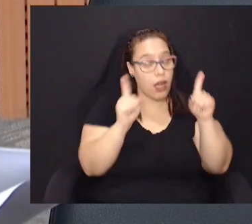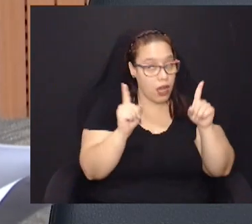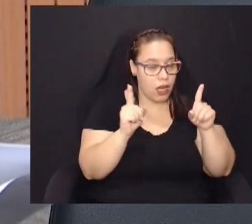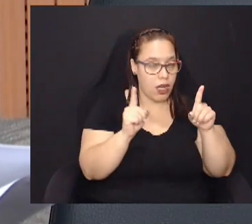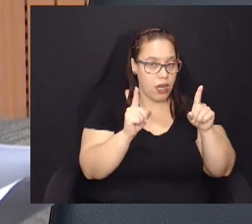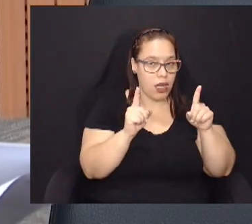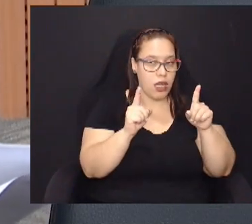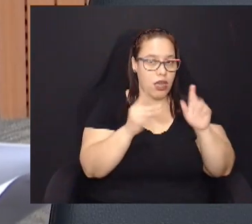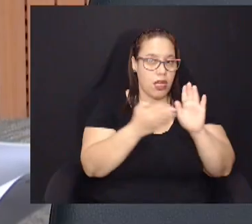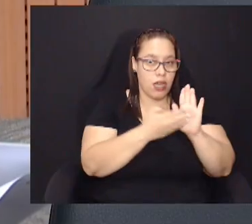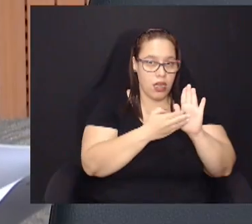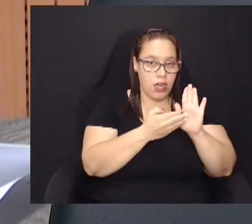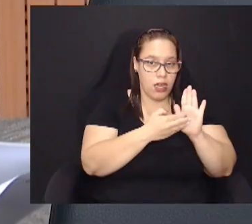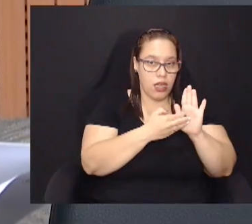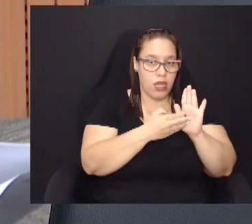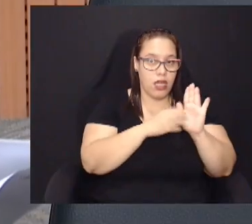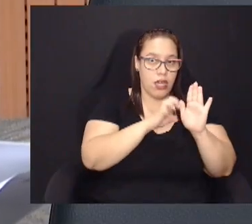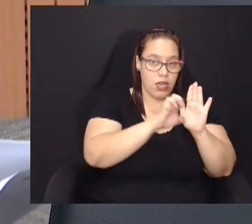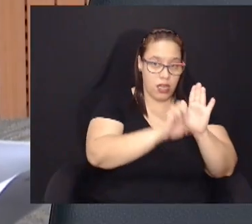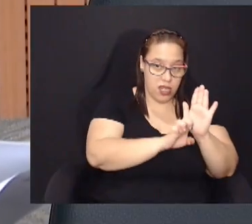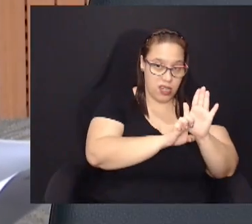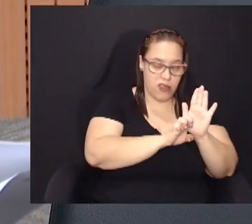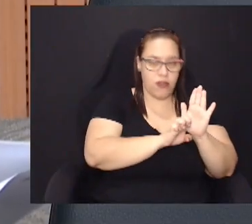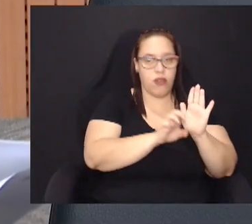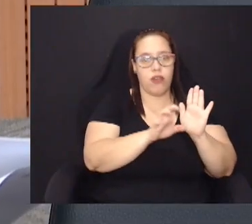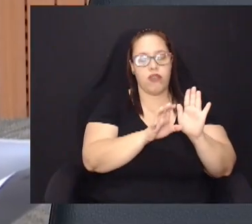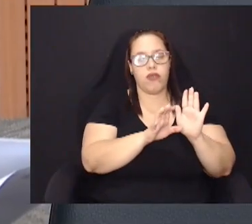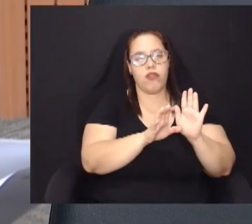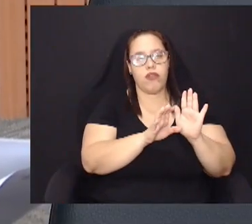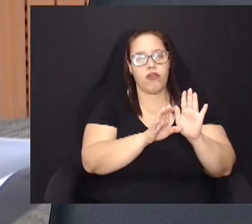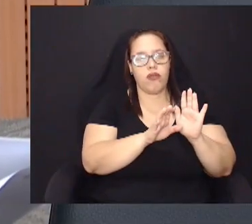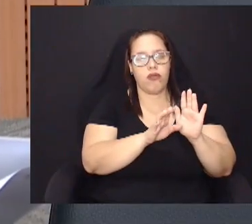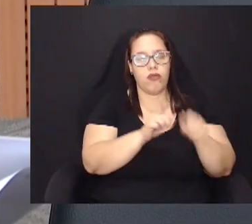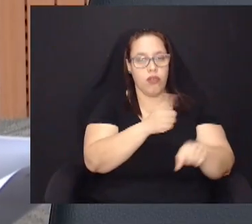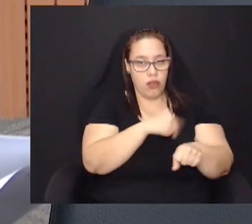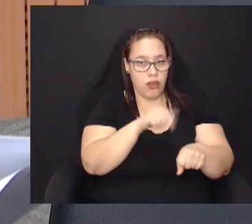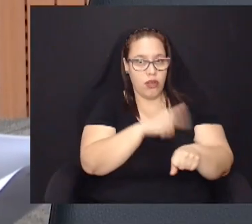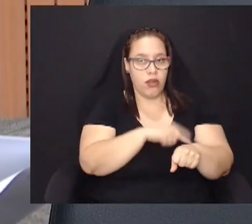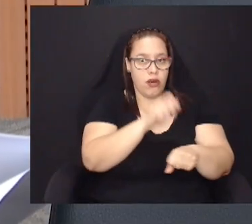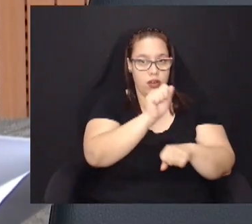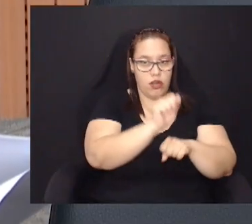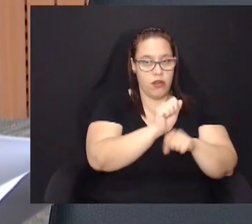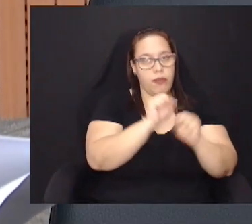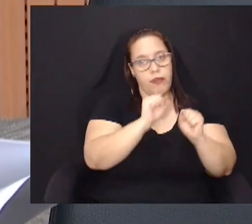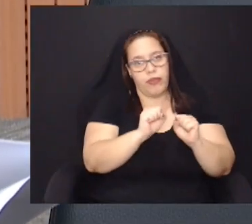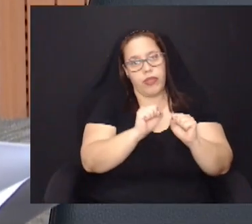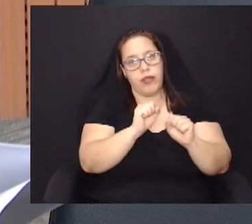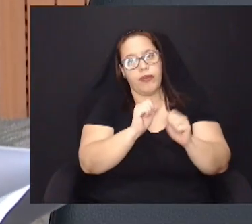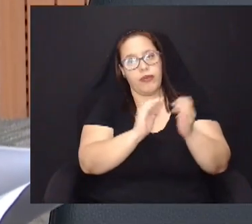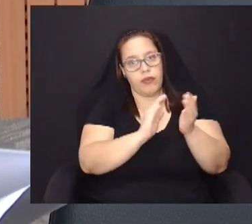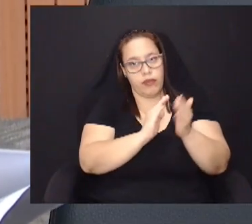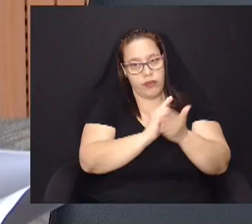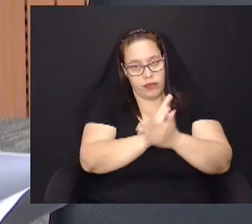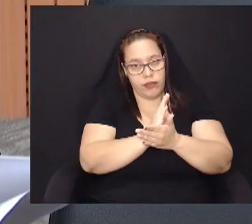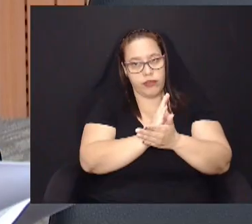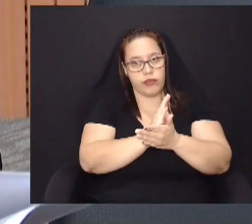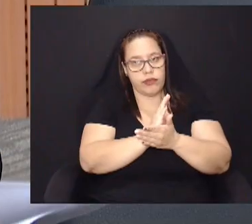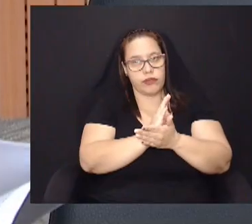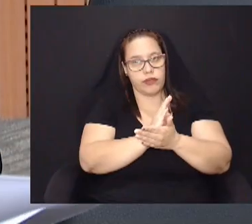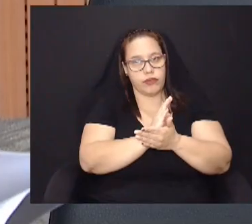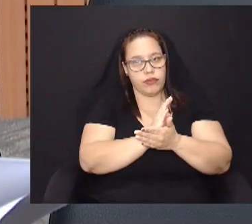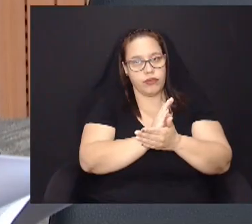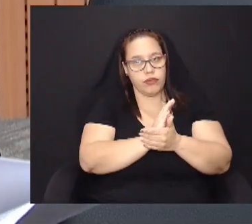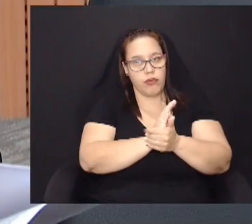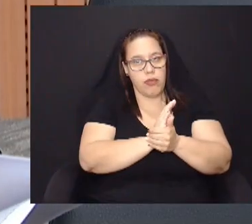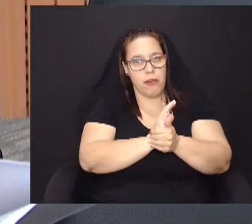aplicação estabelecida na linha E, que é o funcionamento além do horário estipulado na A, poderá ser autorizado. Ou seja, a ampliação estabelecida na linha